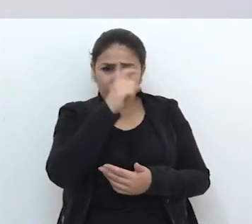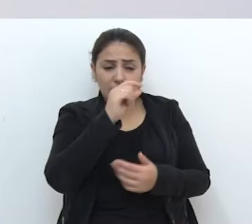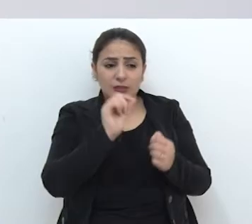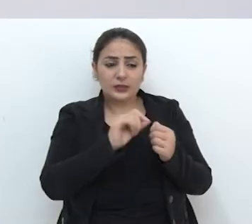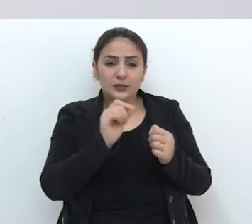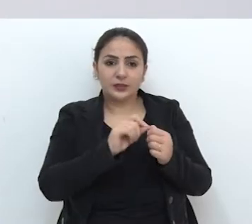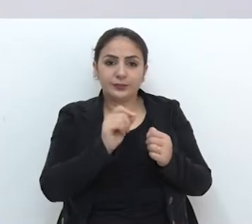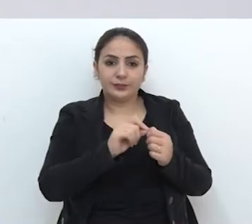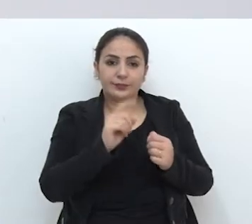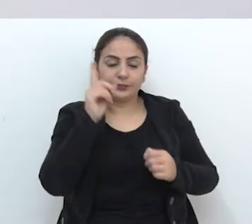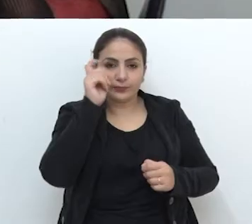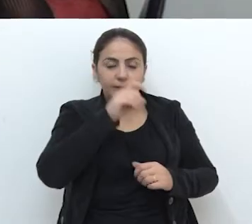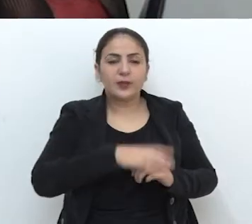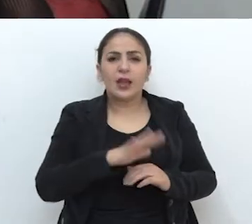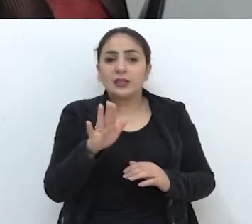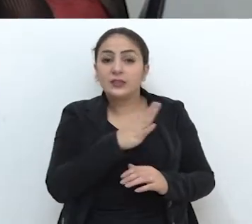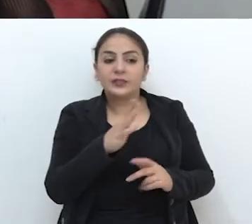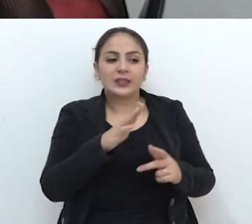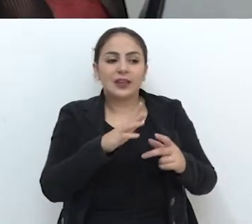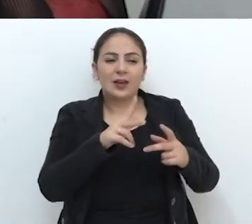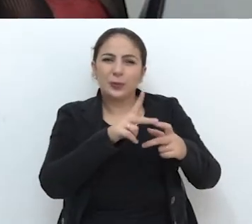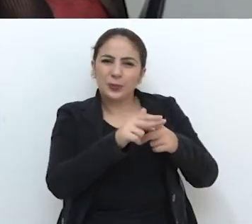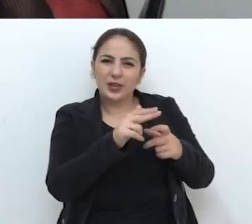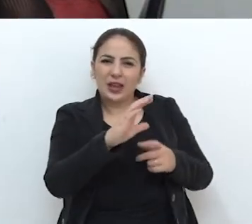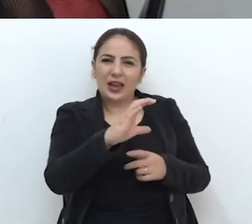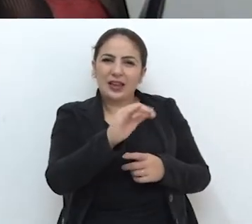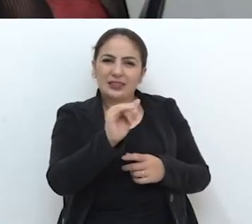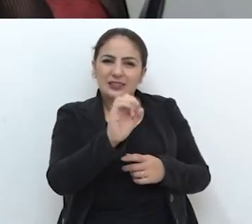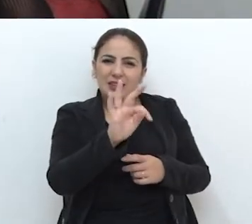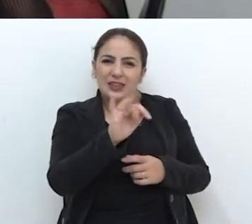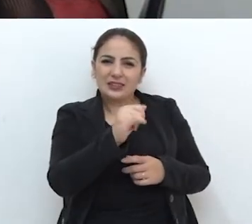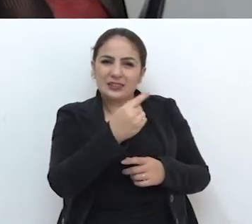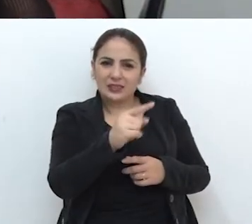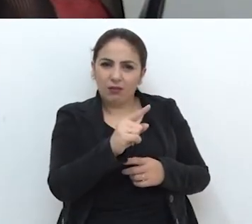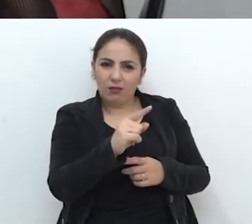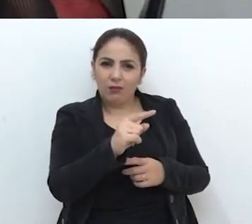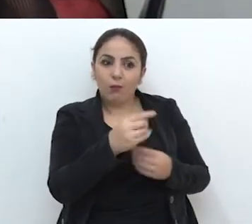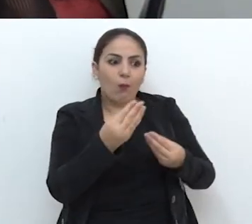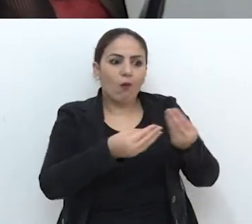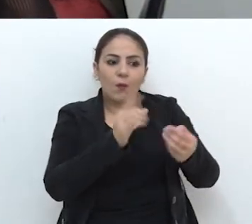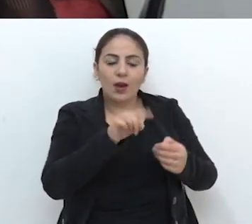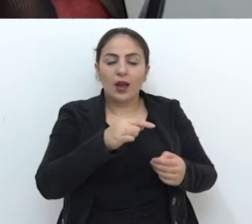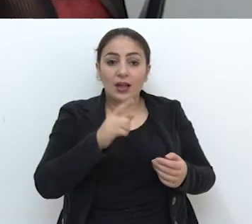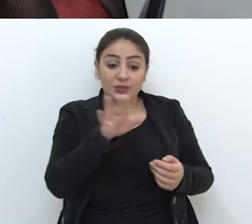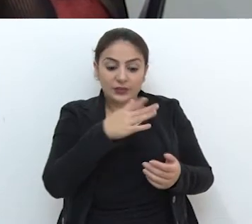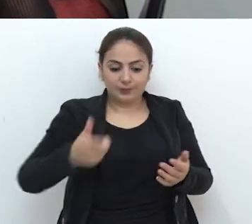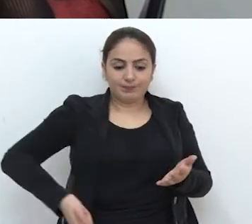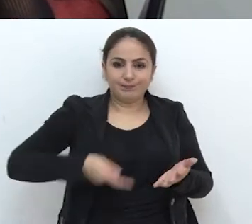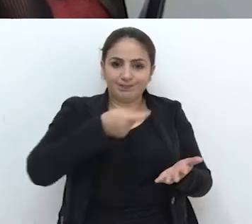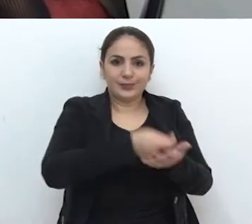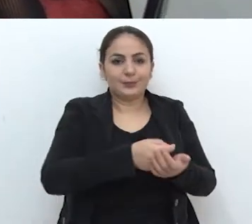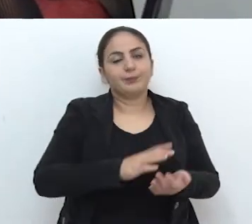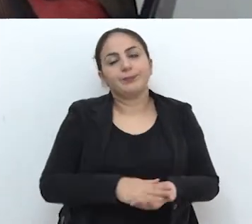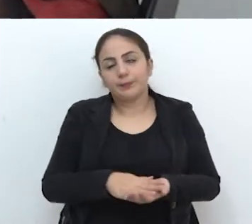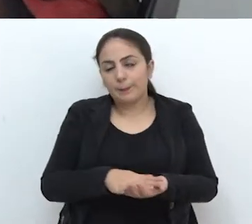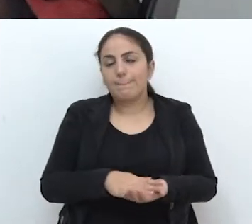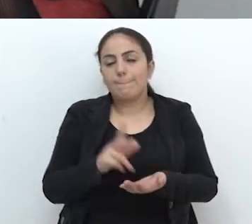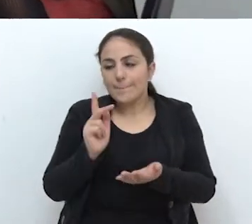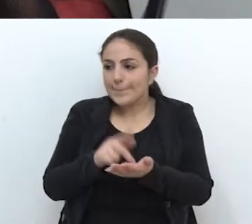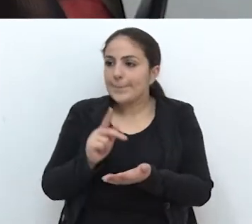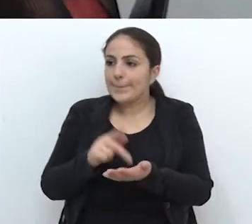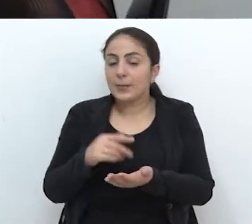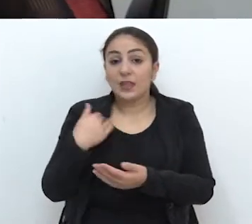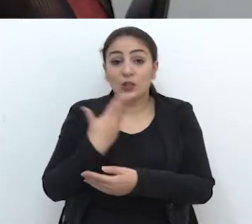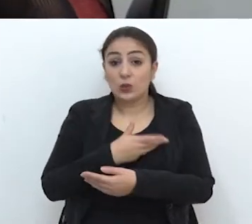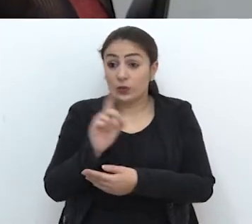pela entidade. Até mesmo a castração muitas vezes sai do próprio bolso de vocês. Com certeza, nós não doamos animais sem